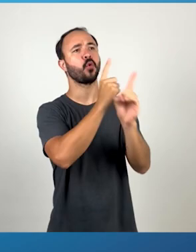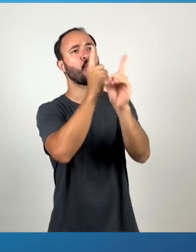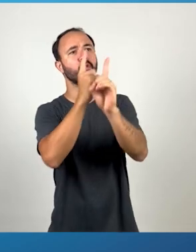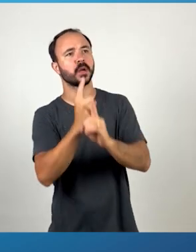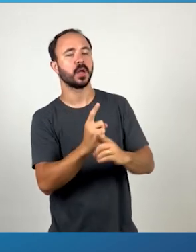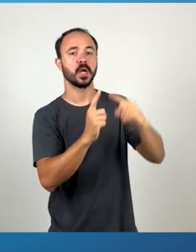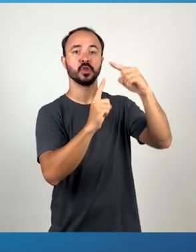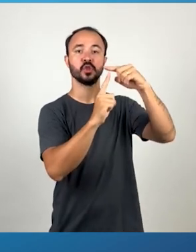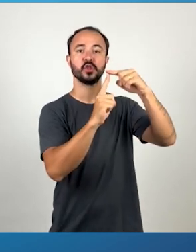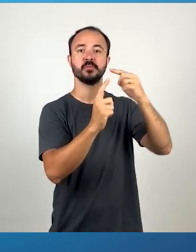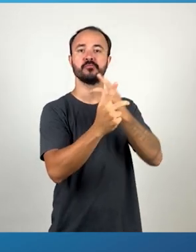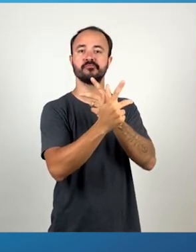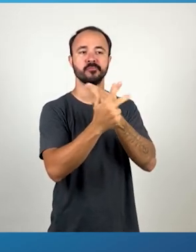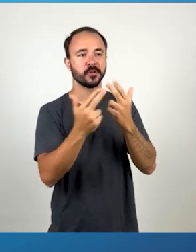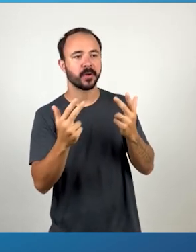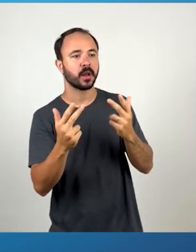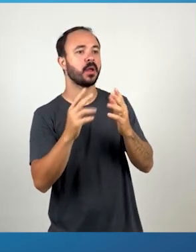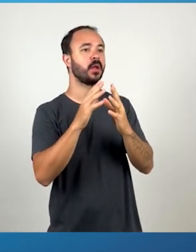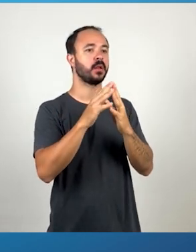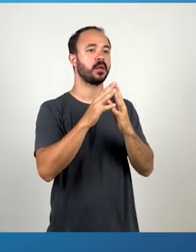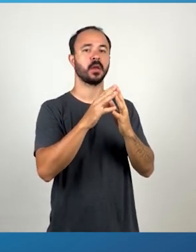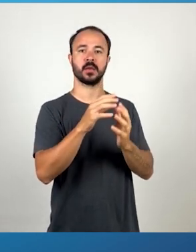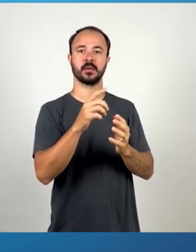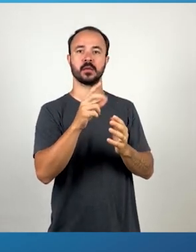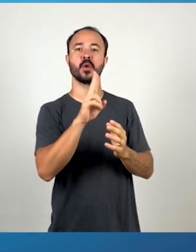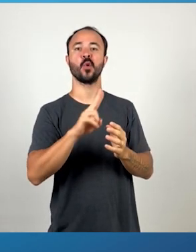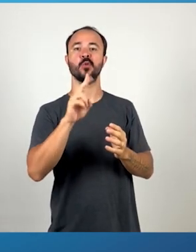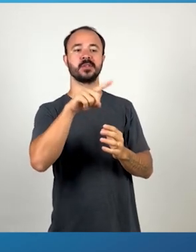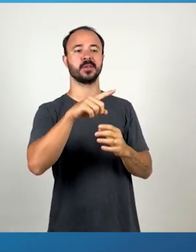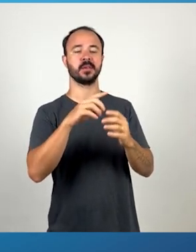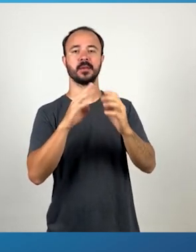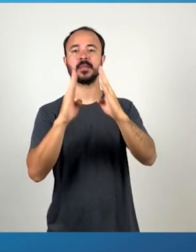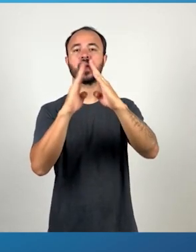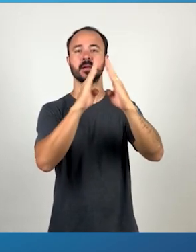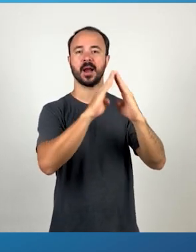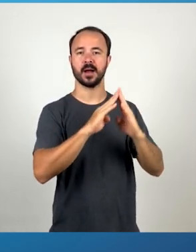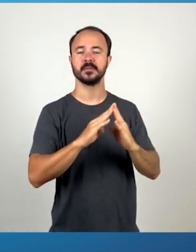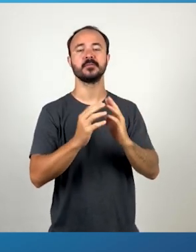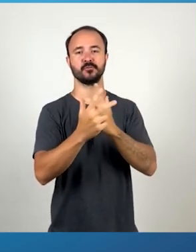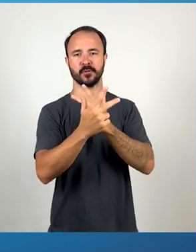energia utilizados em residências, comunidades ou cidades.